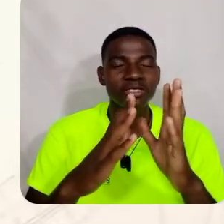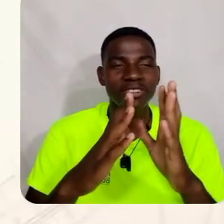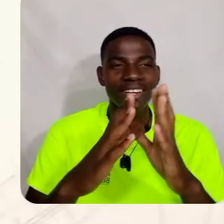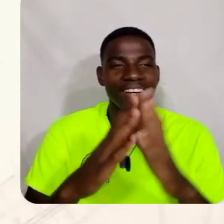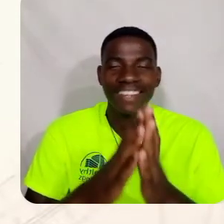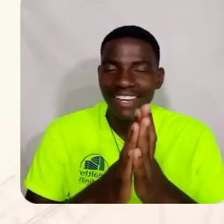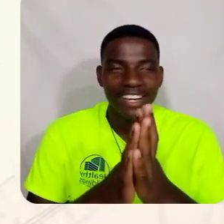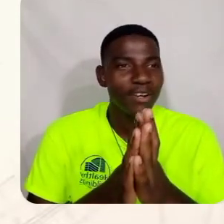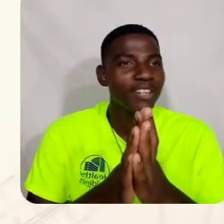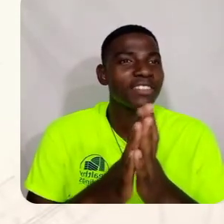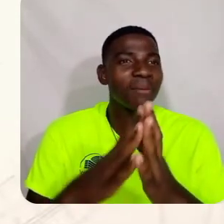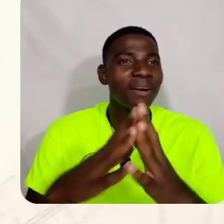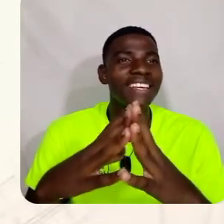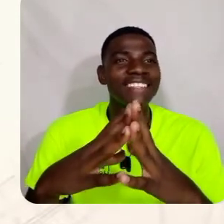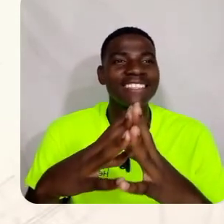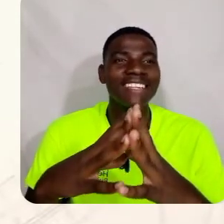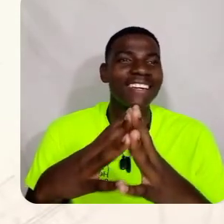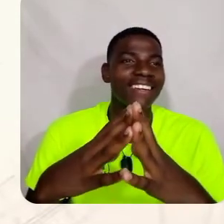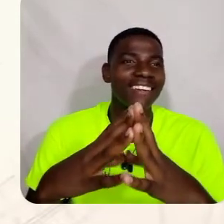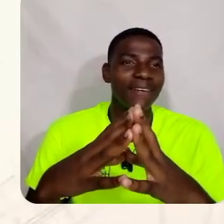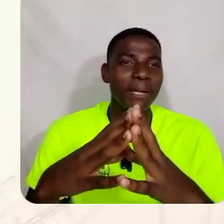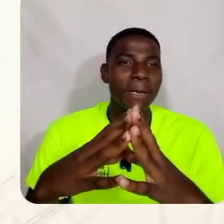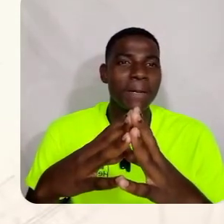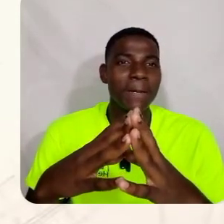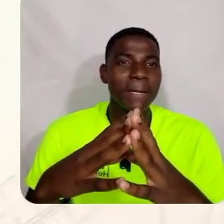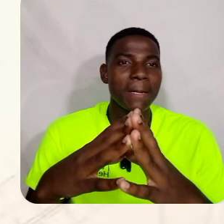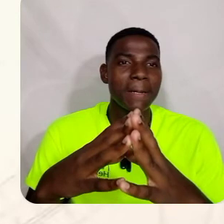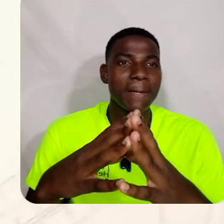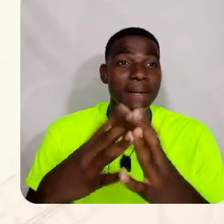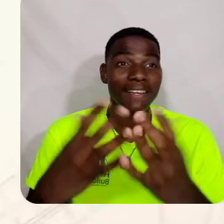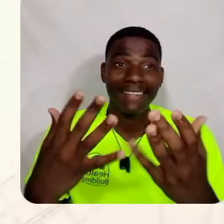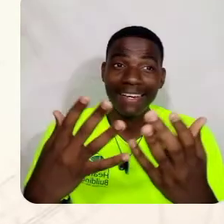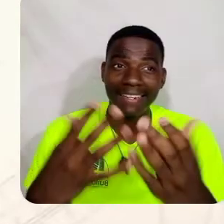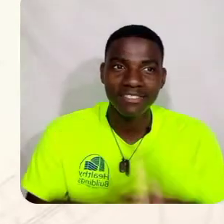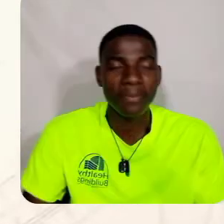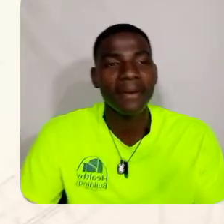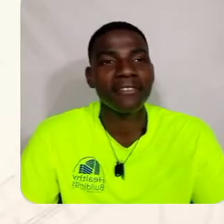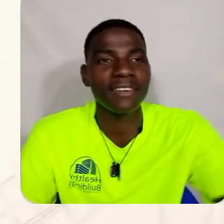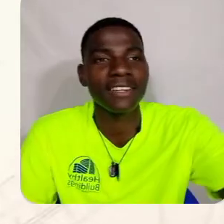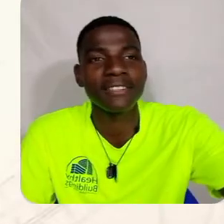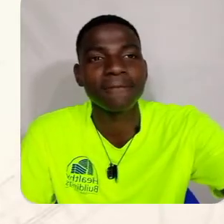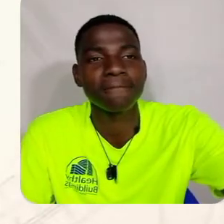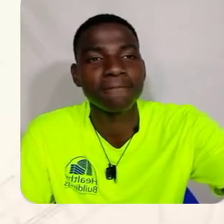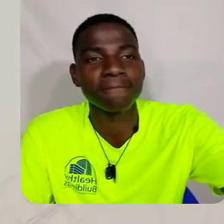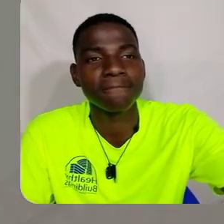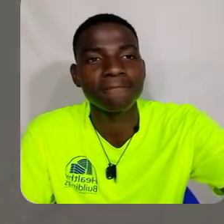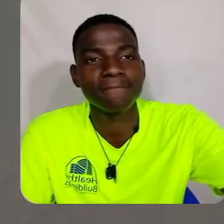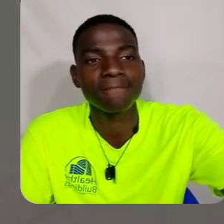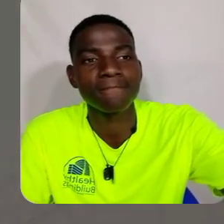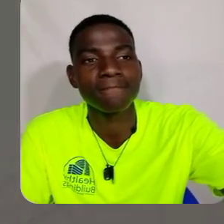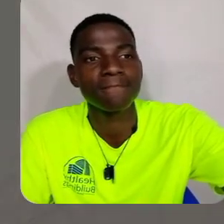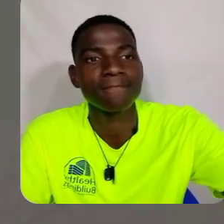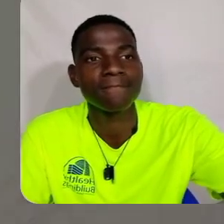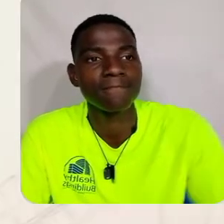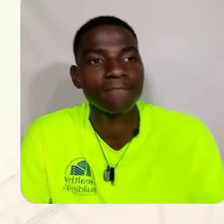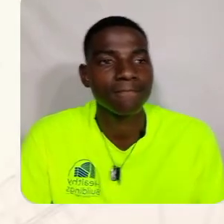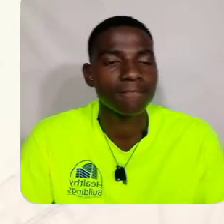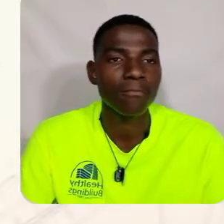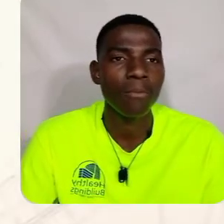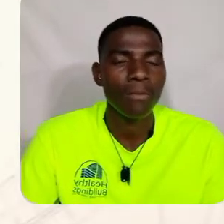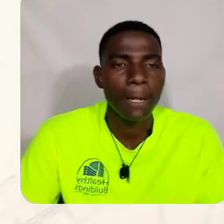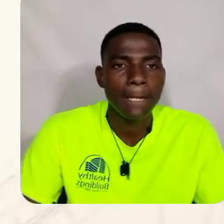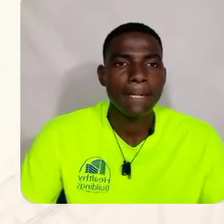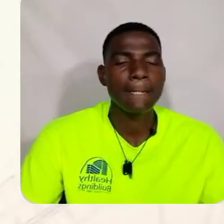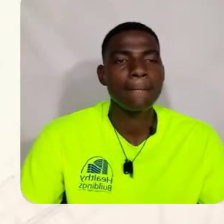imaginou qual é o trabalho que eles têm? É super diferente. trabalha o